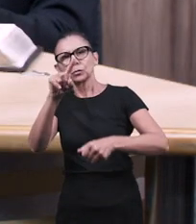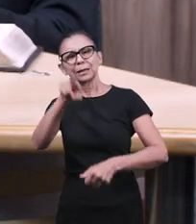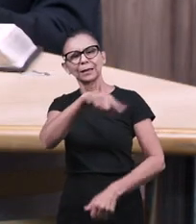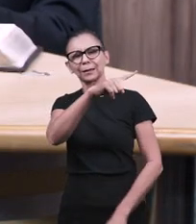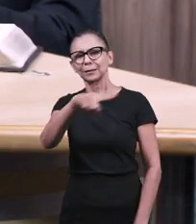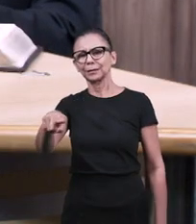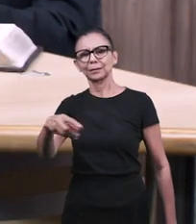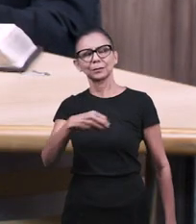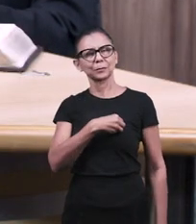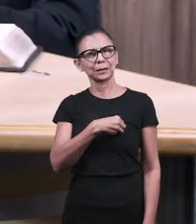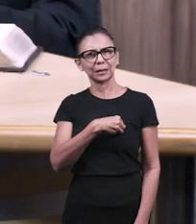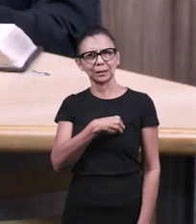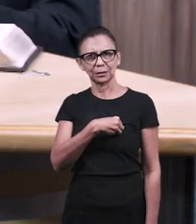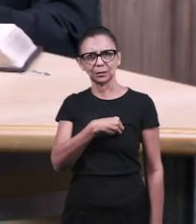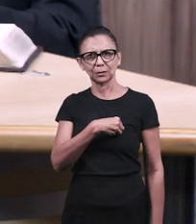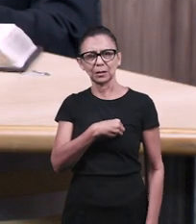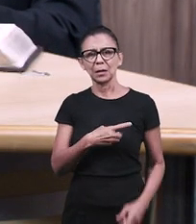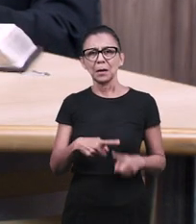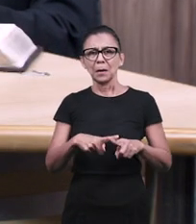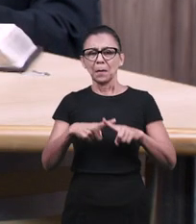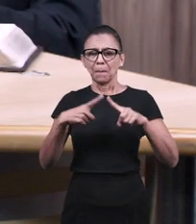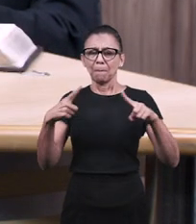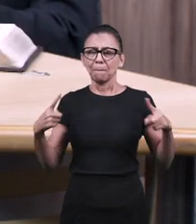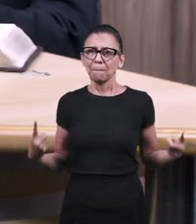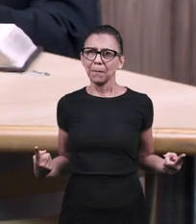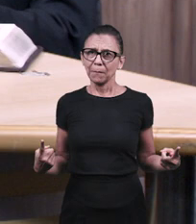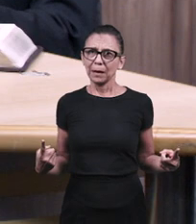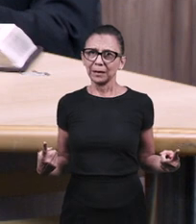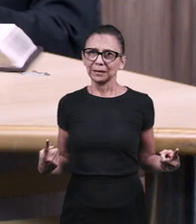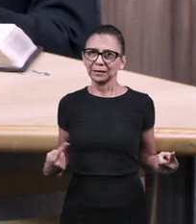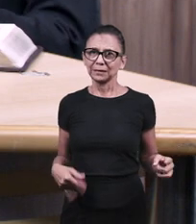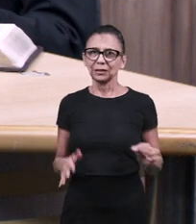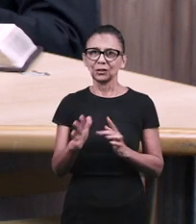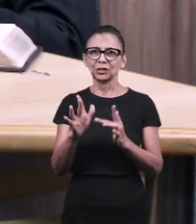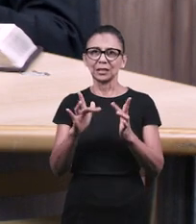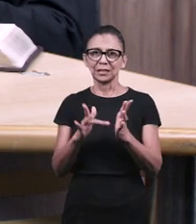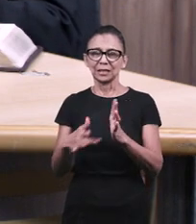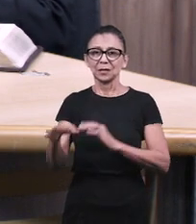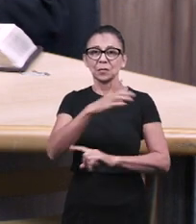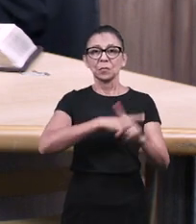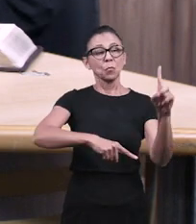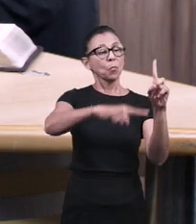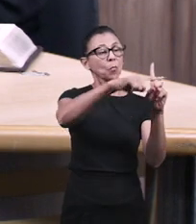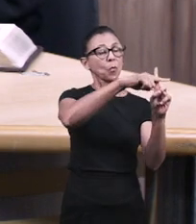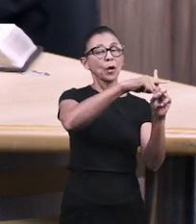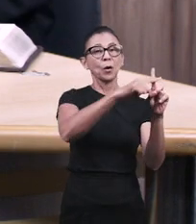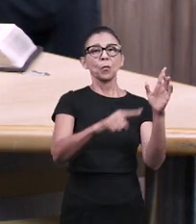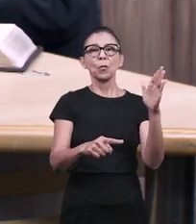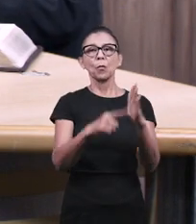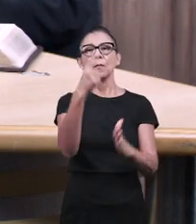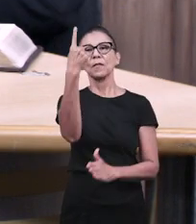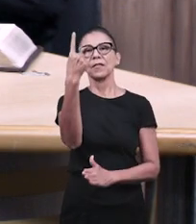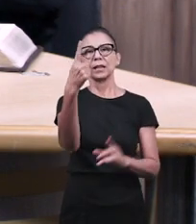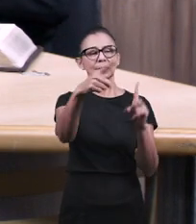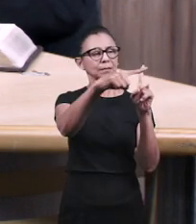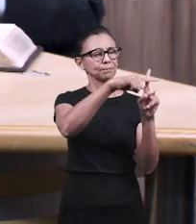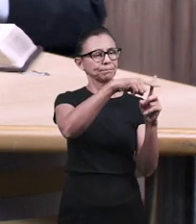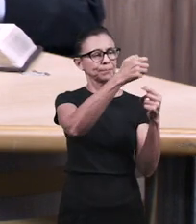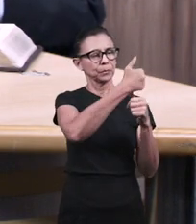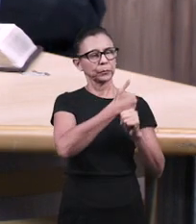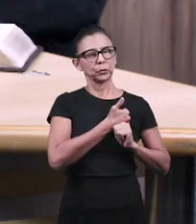Mas este, oferecendo um único sacrifício pelos pecados, está sentado para sempre à destra de Deus. Então, o Velho Testamento